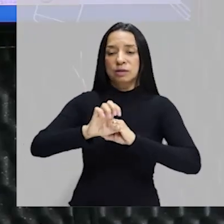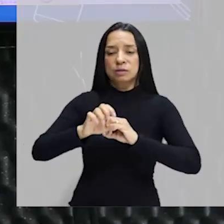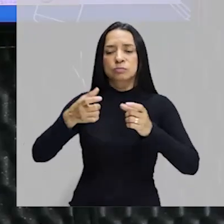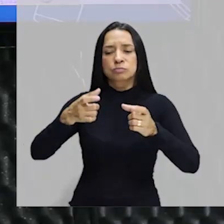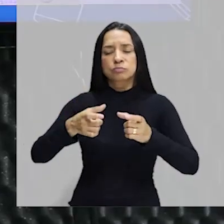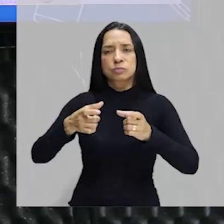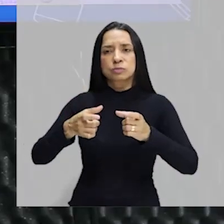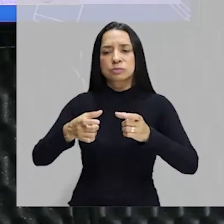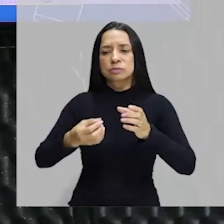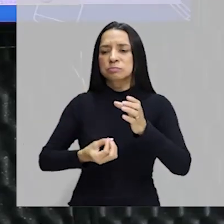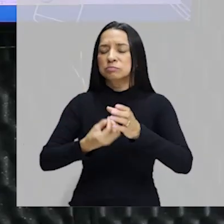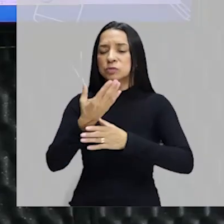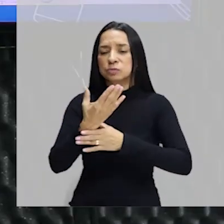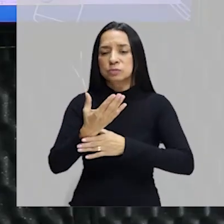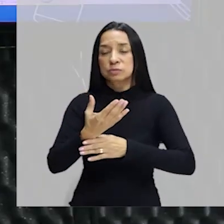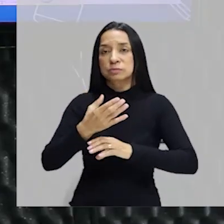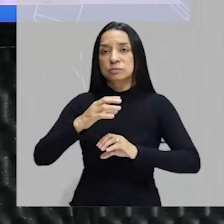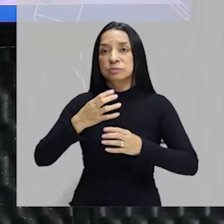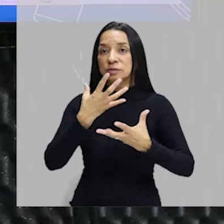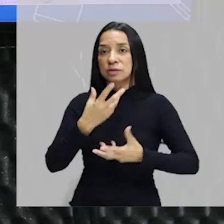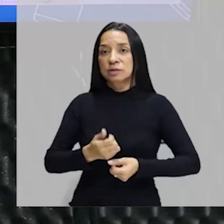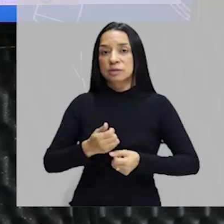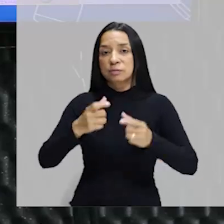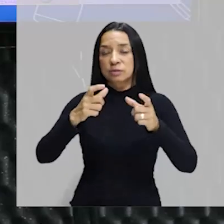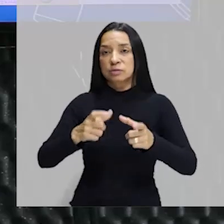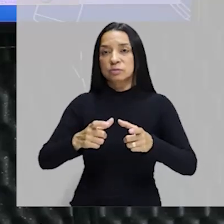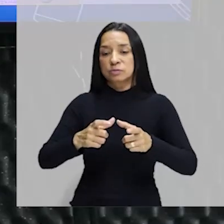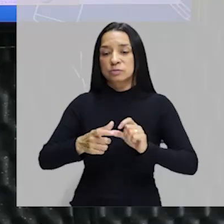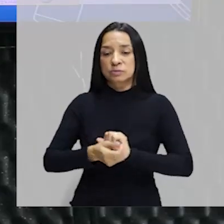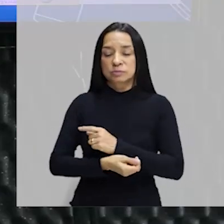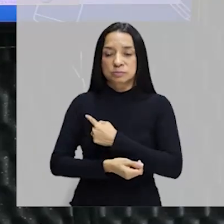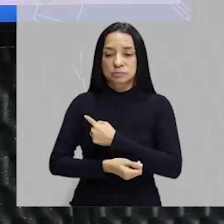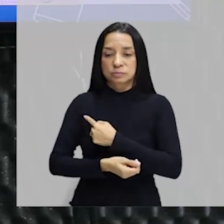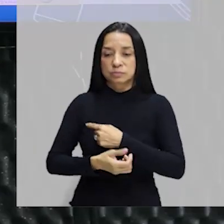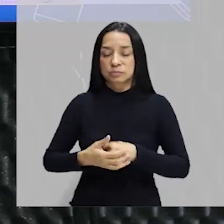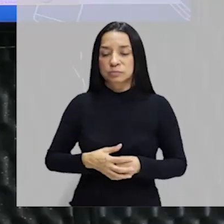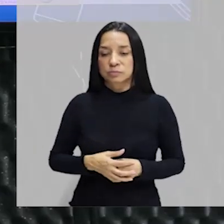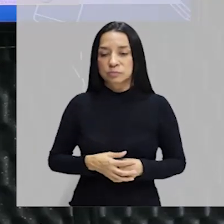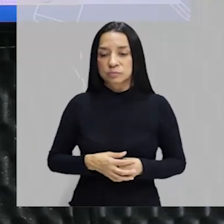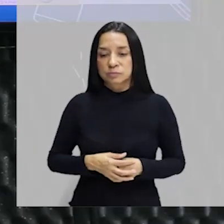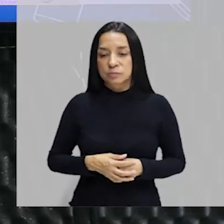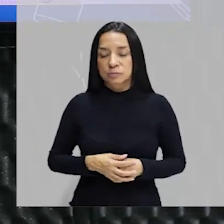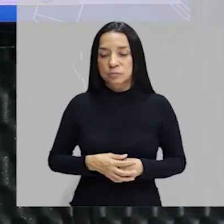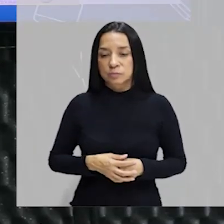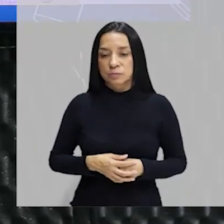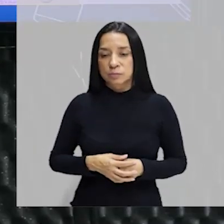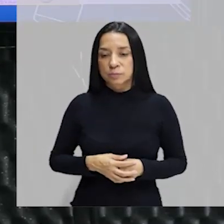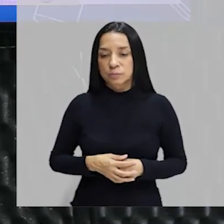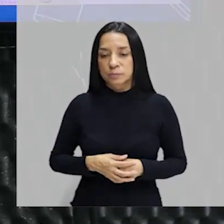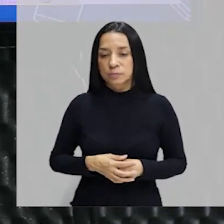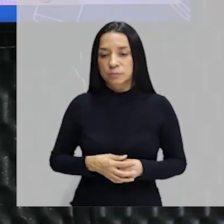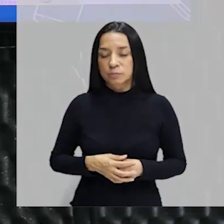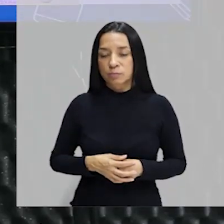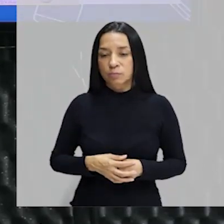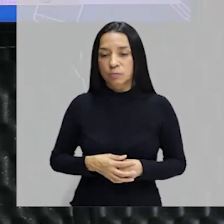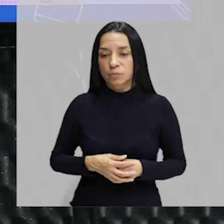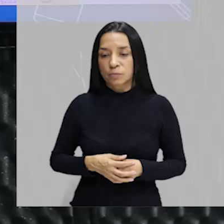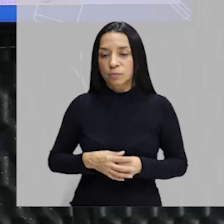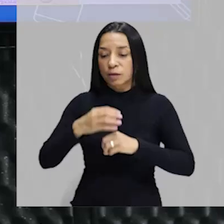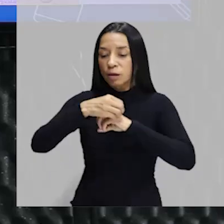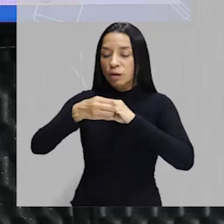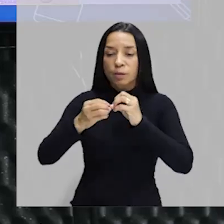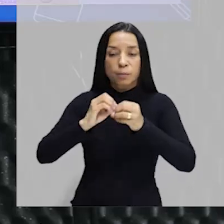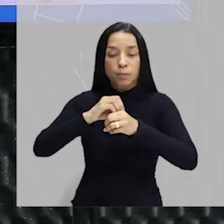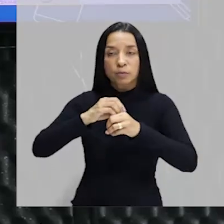ela vai receber esse elétron da onde? De hidrogênios que vão sendo arrancados do acetil coenzima A. Essa molécula